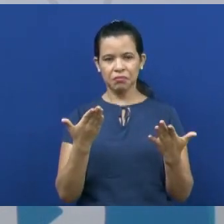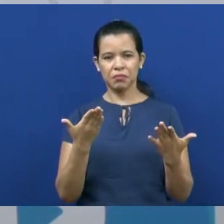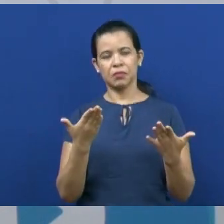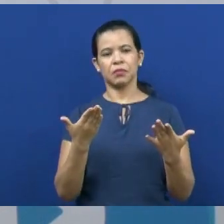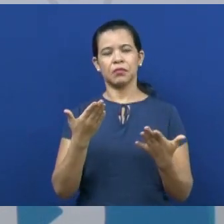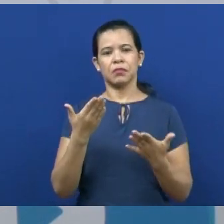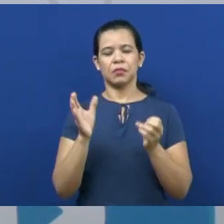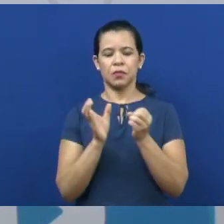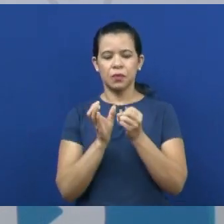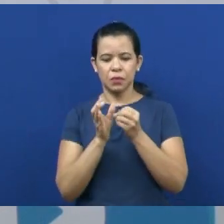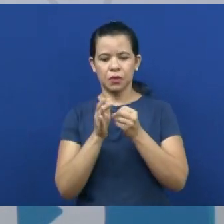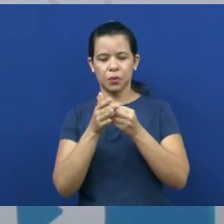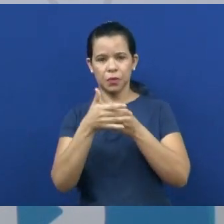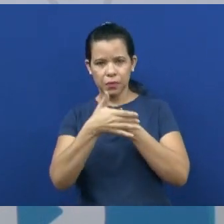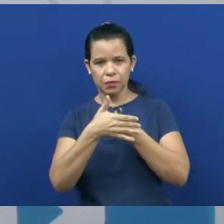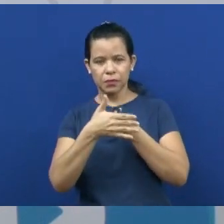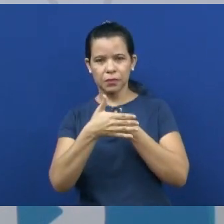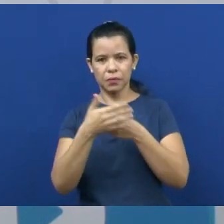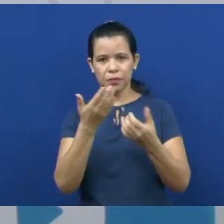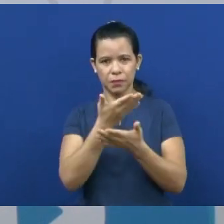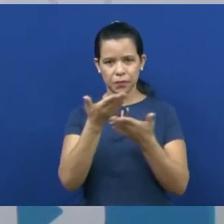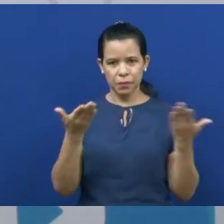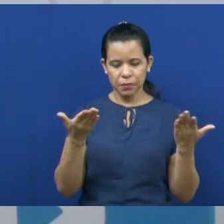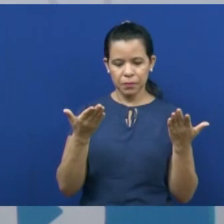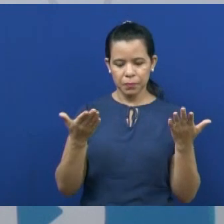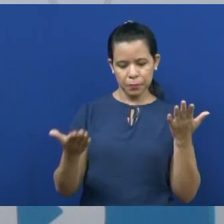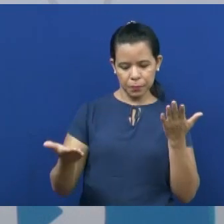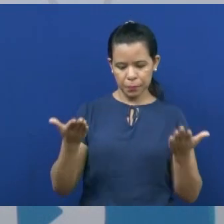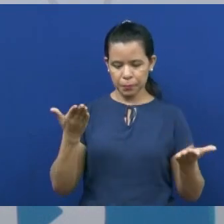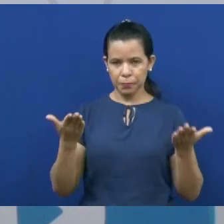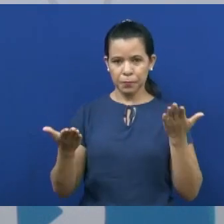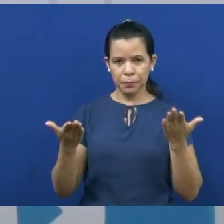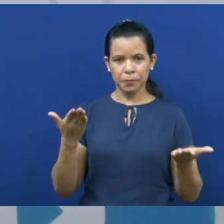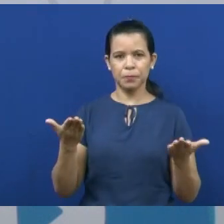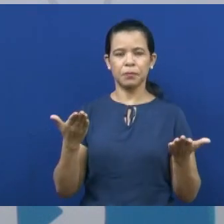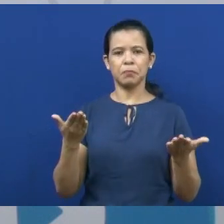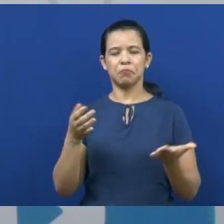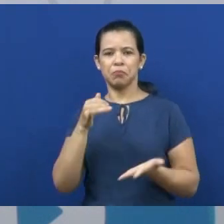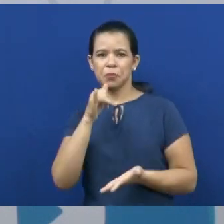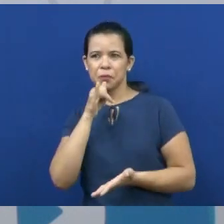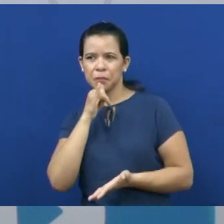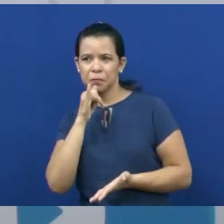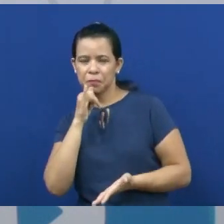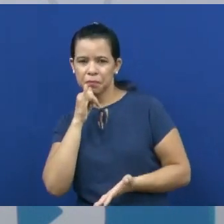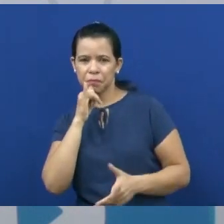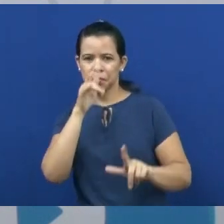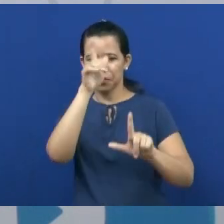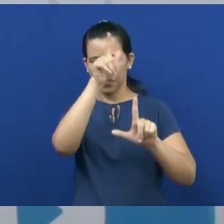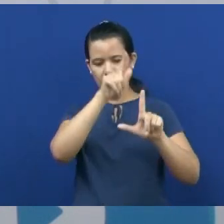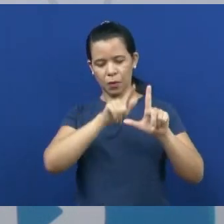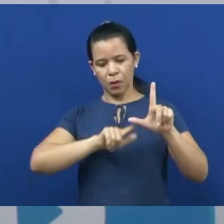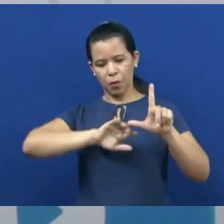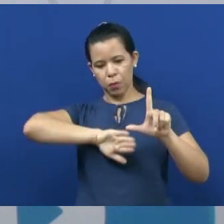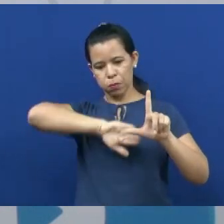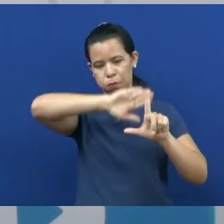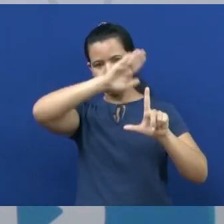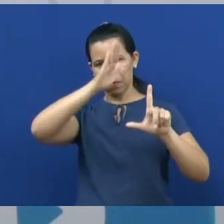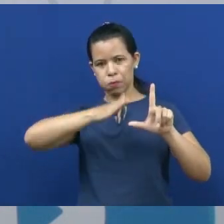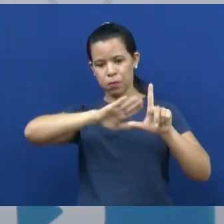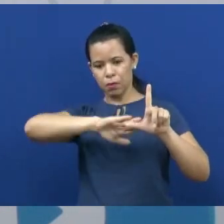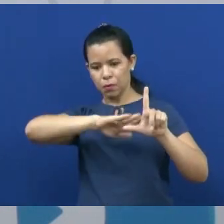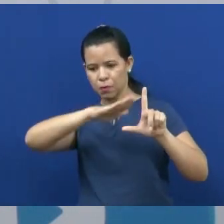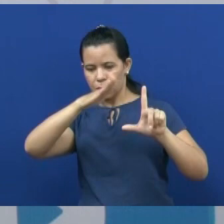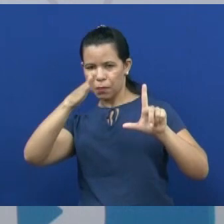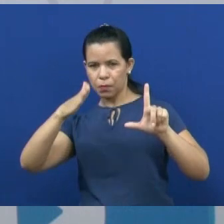onde vocês fizeram a relação através da representatividade do gráfico, onde vocês visualizaram